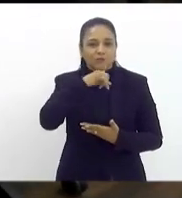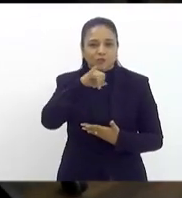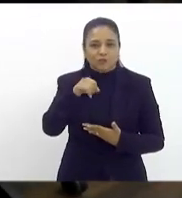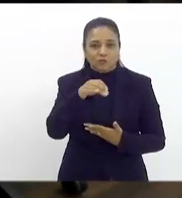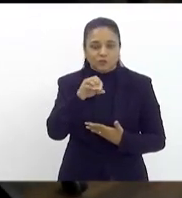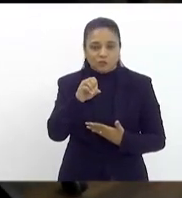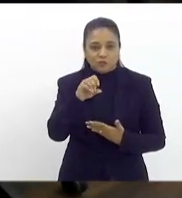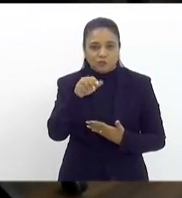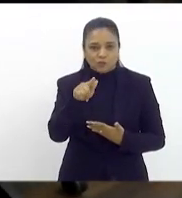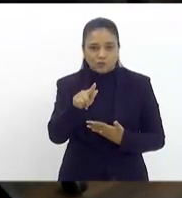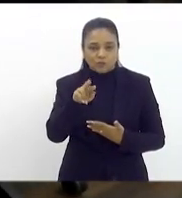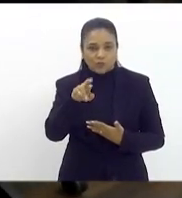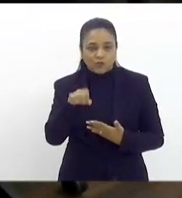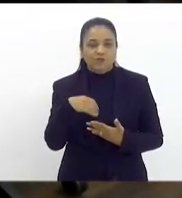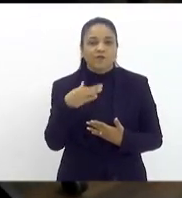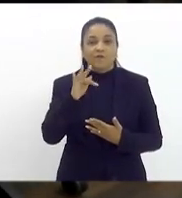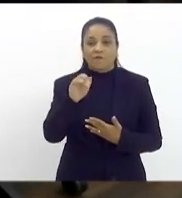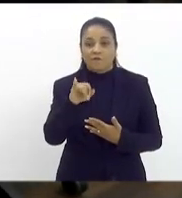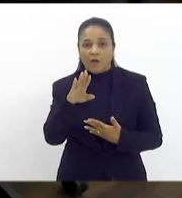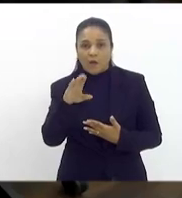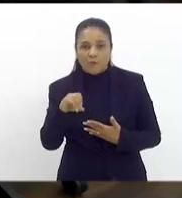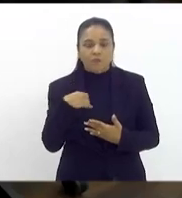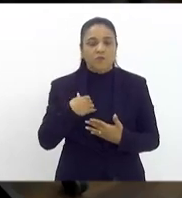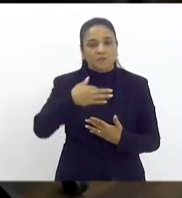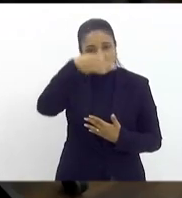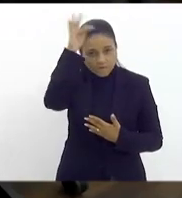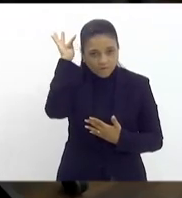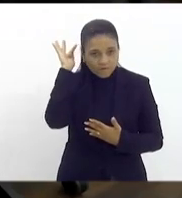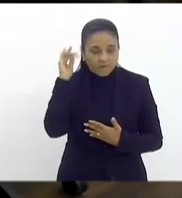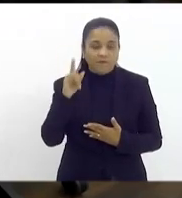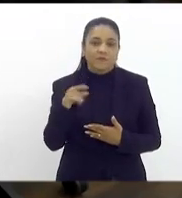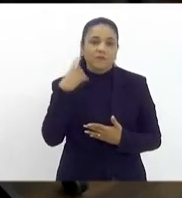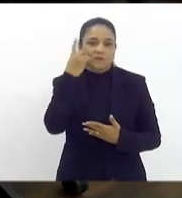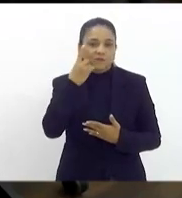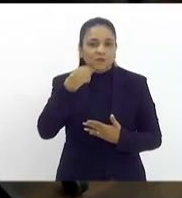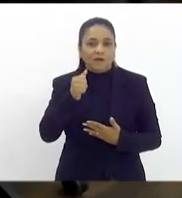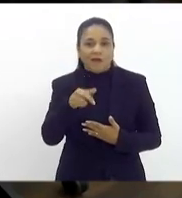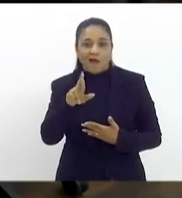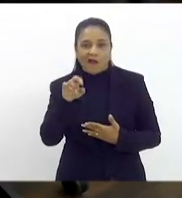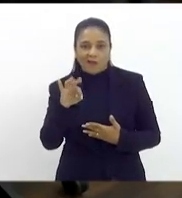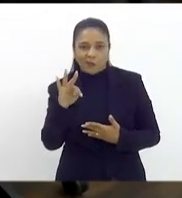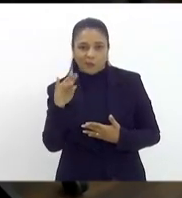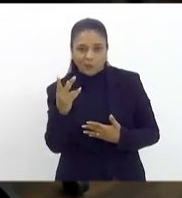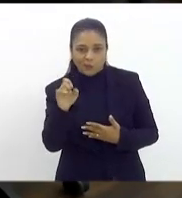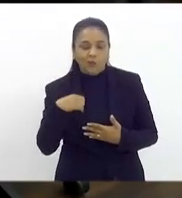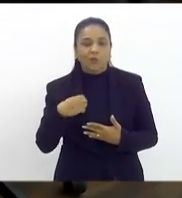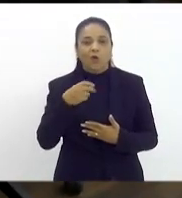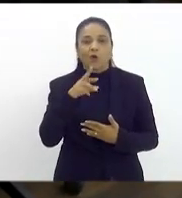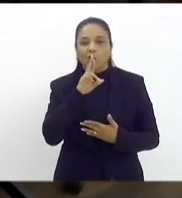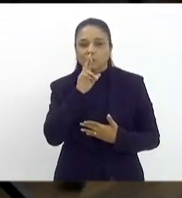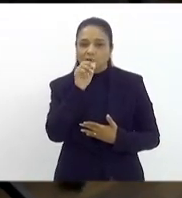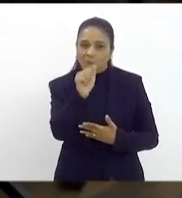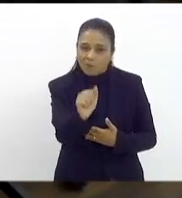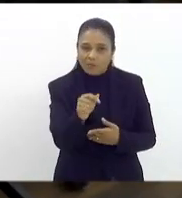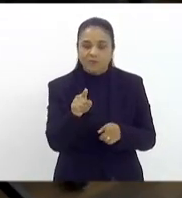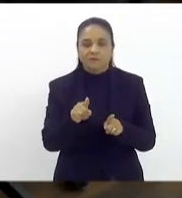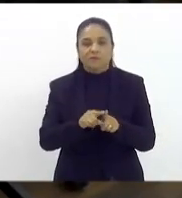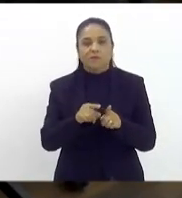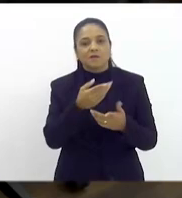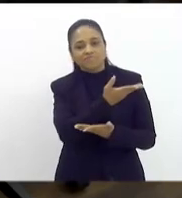Fábio Silva, Fred Pacheco, deputado Arthur Monteiro, deputado Rodrigo Amorim, senhoras e